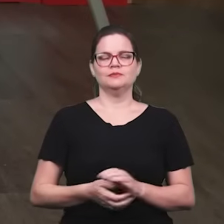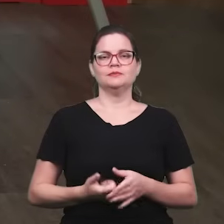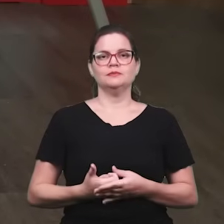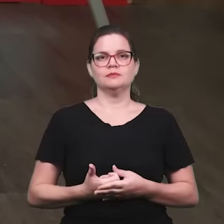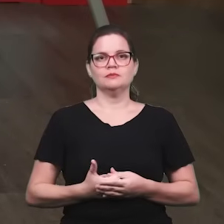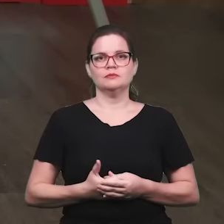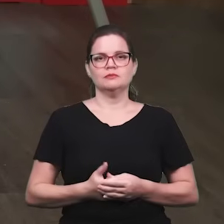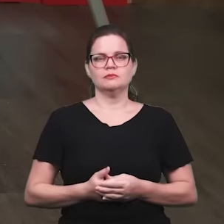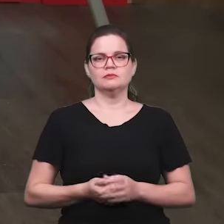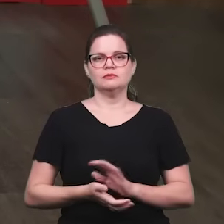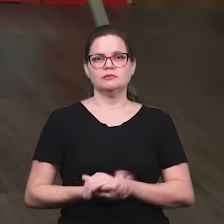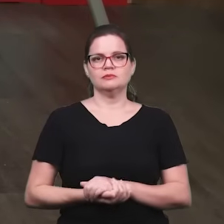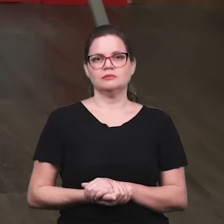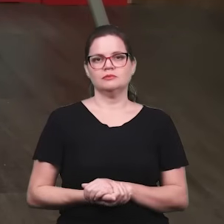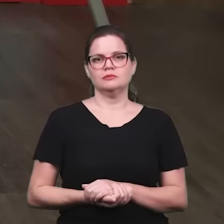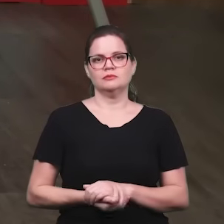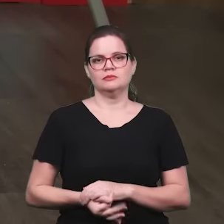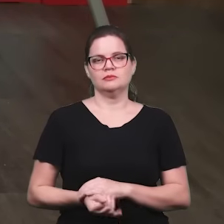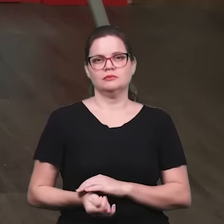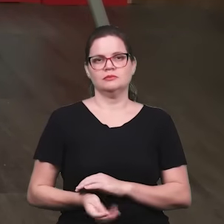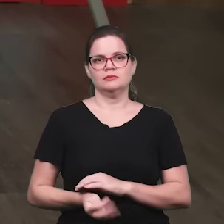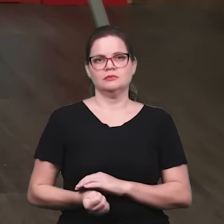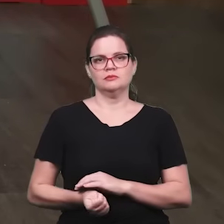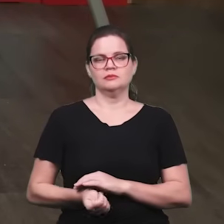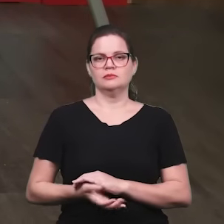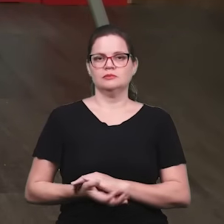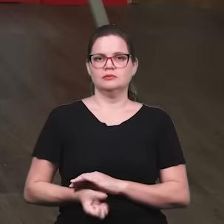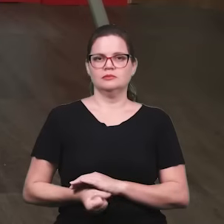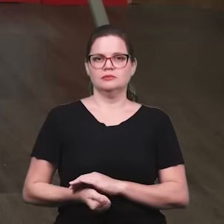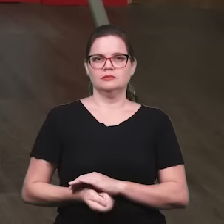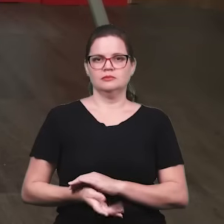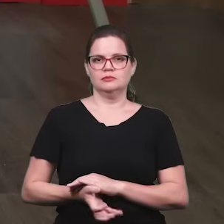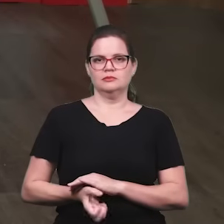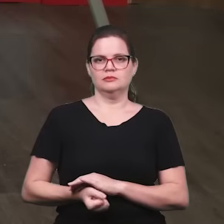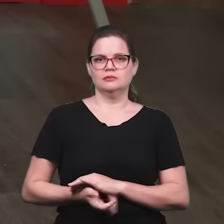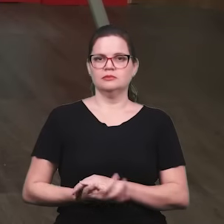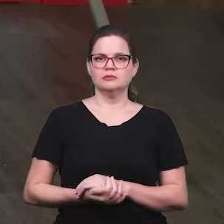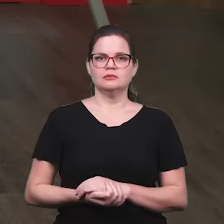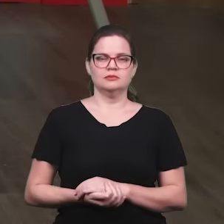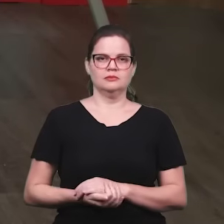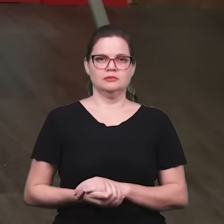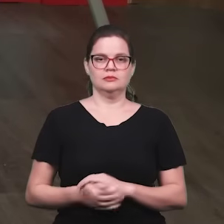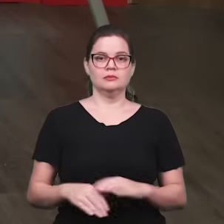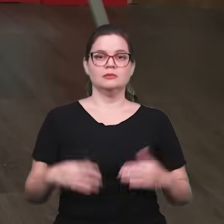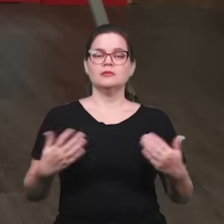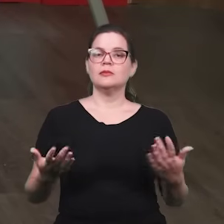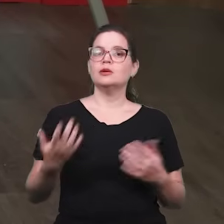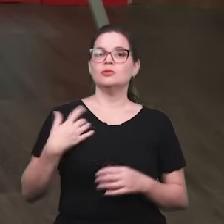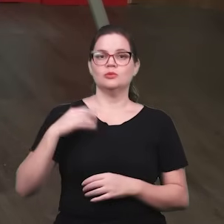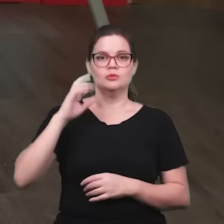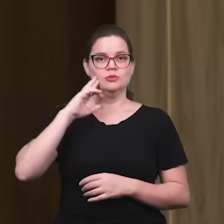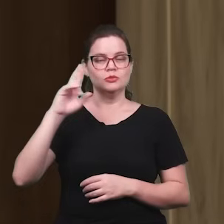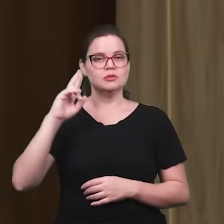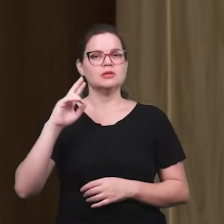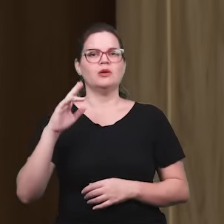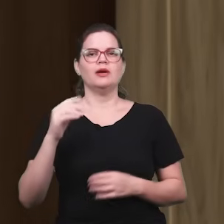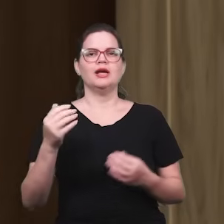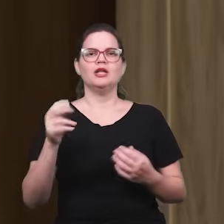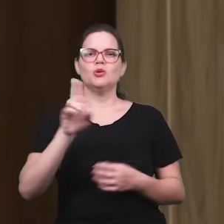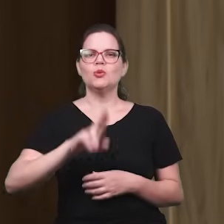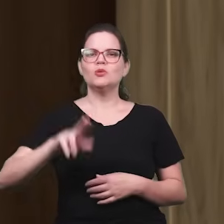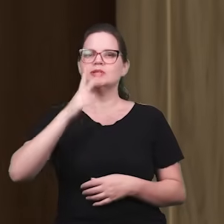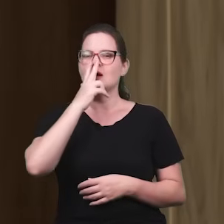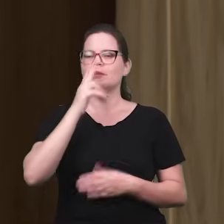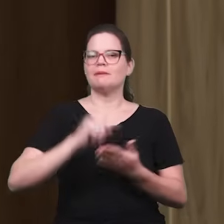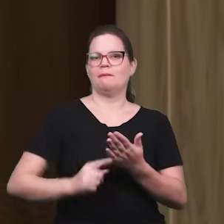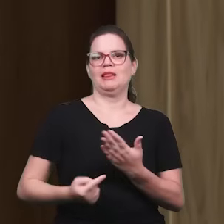o Senhor, ele usa aqui figuras, né, representações, ele fala do vento,